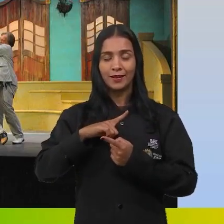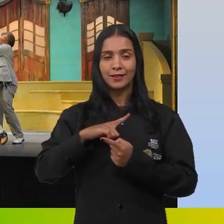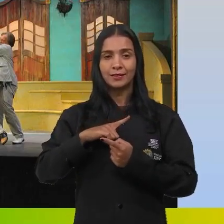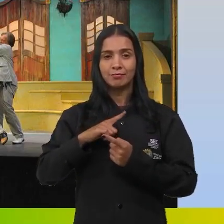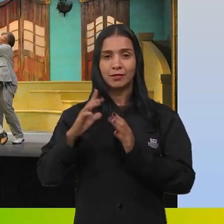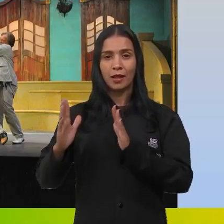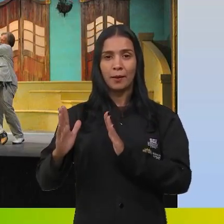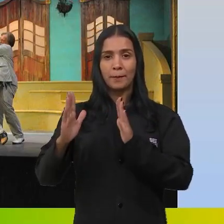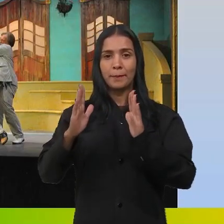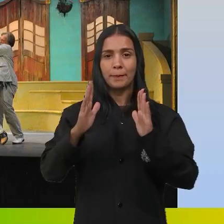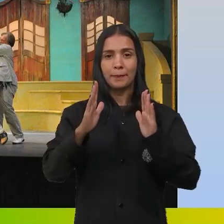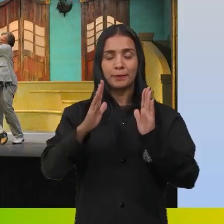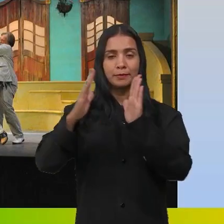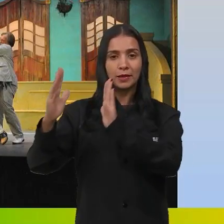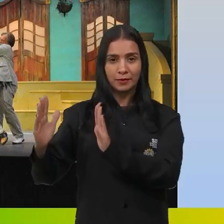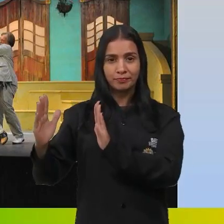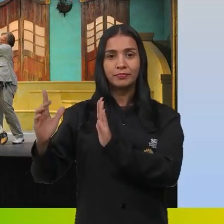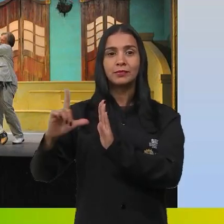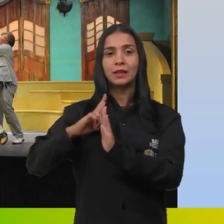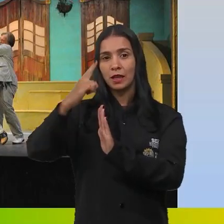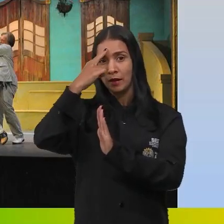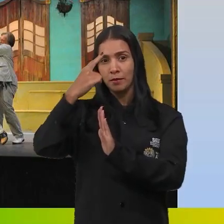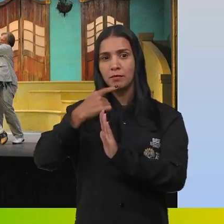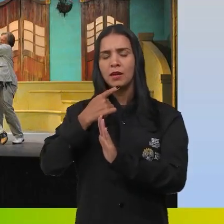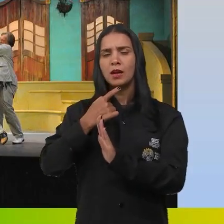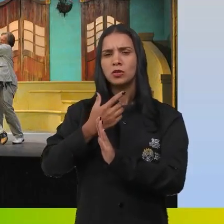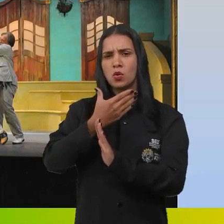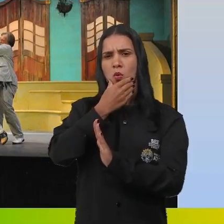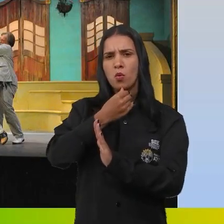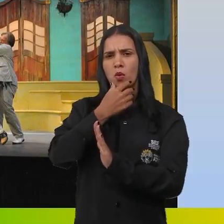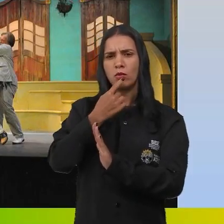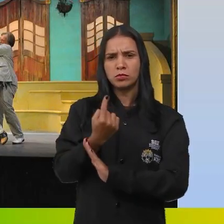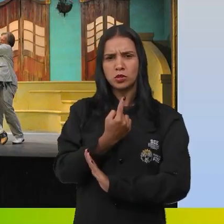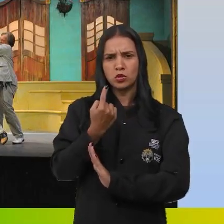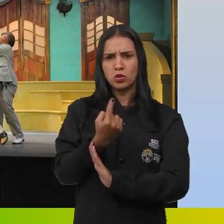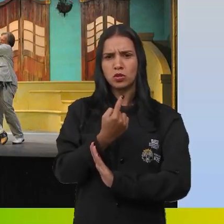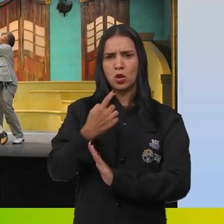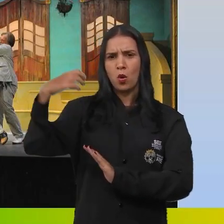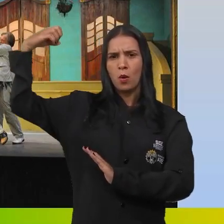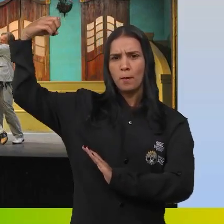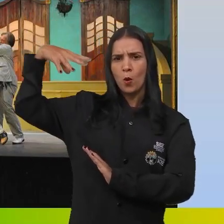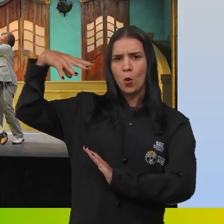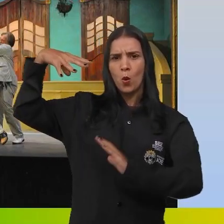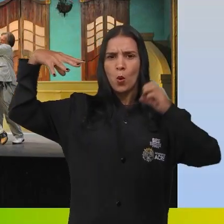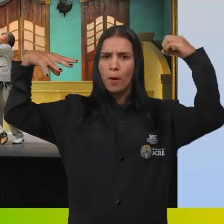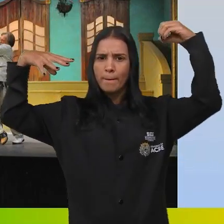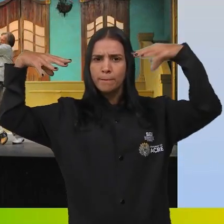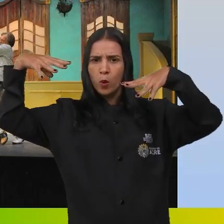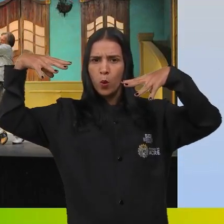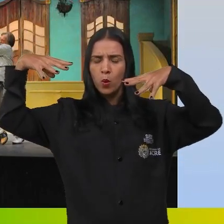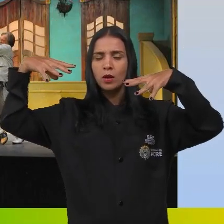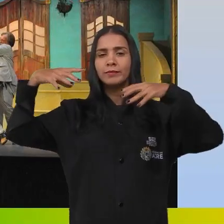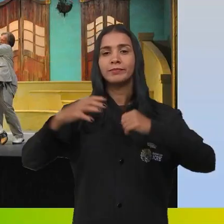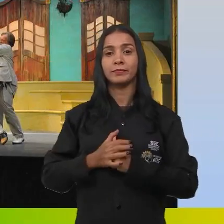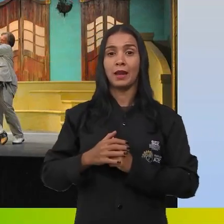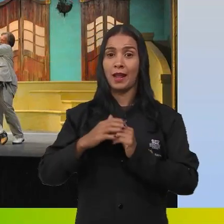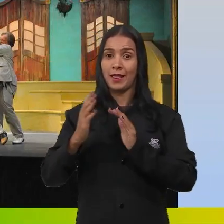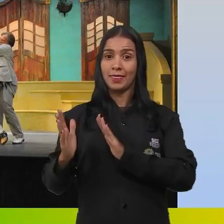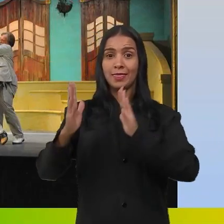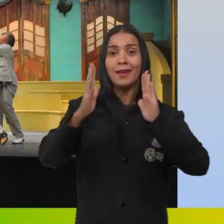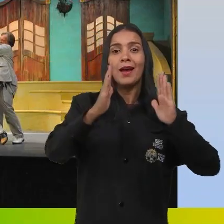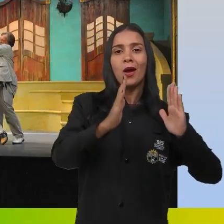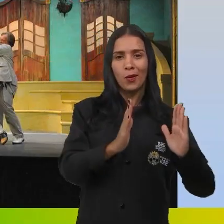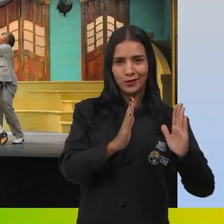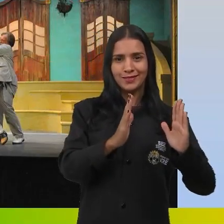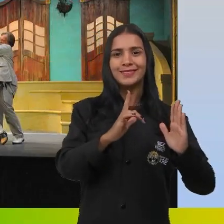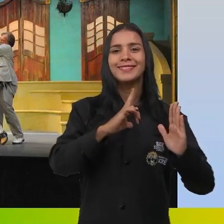o ator e aí à direita tem um rapaz, são dois moços, né? Um